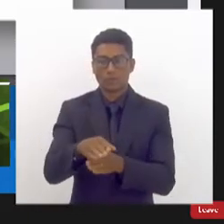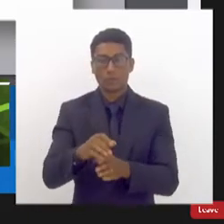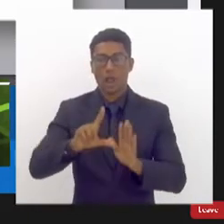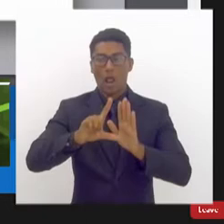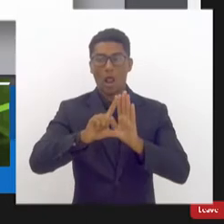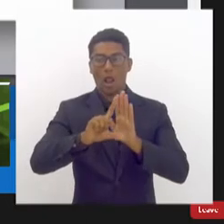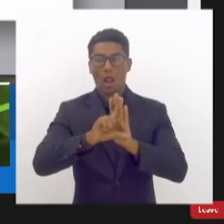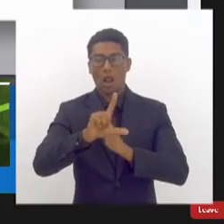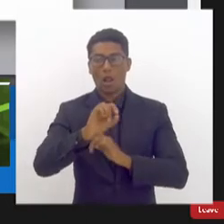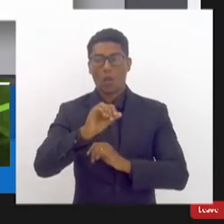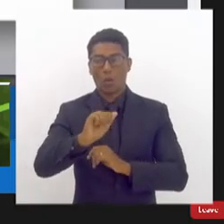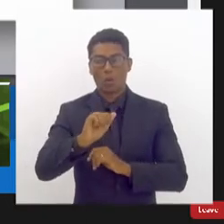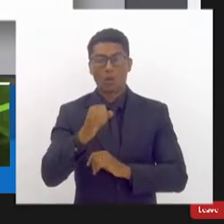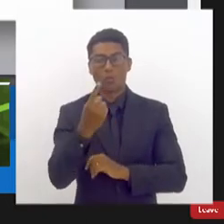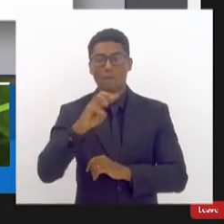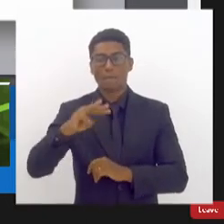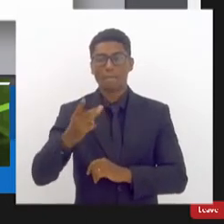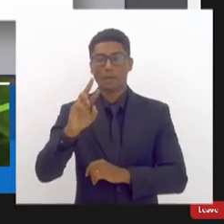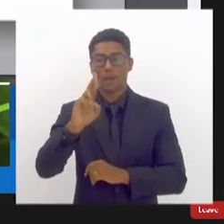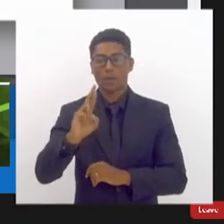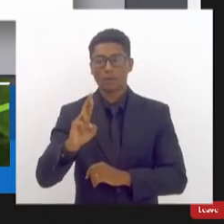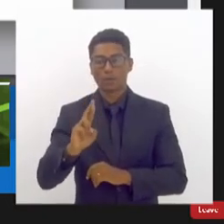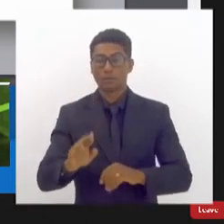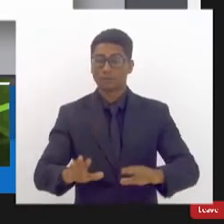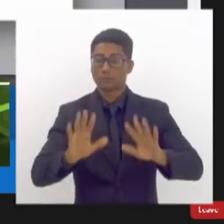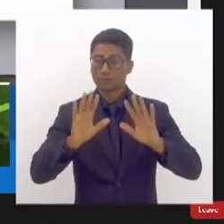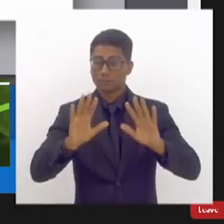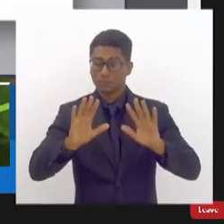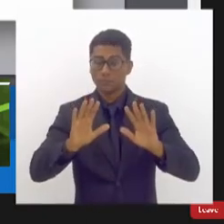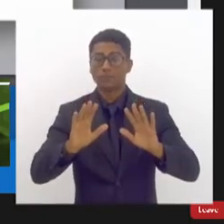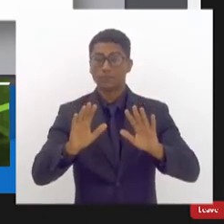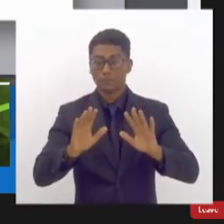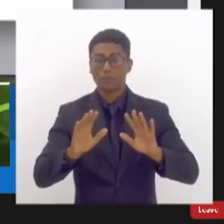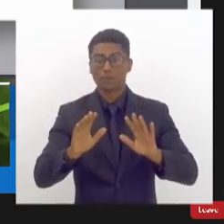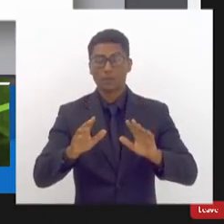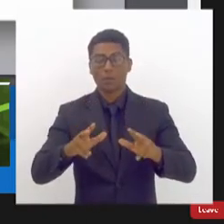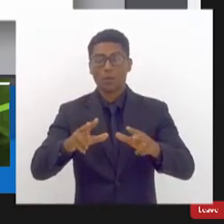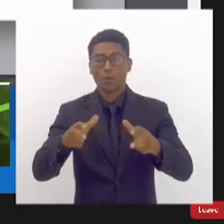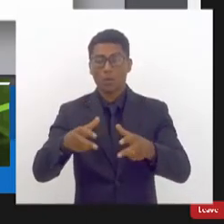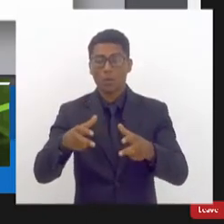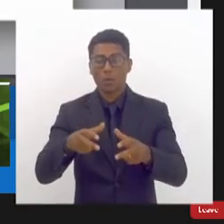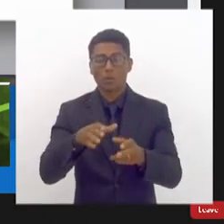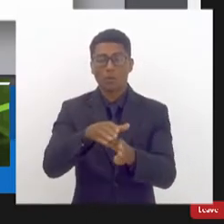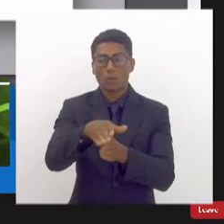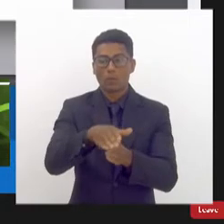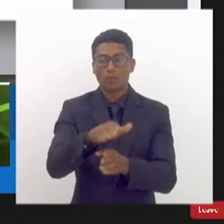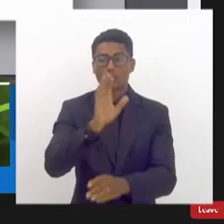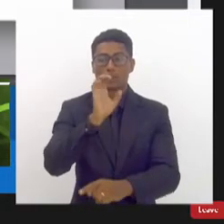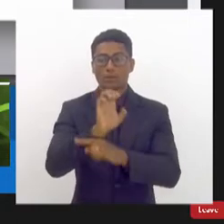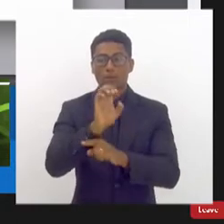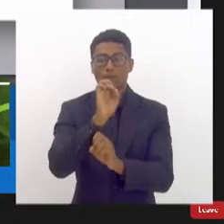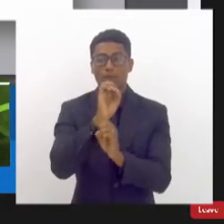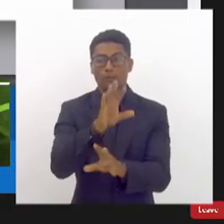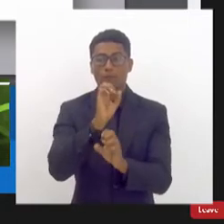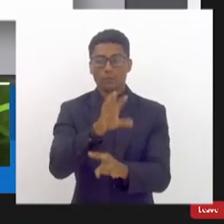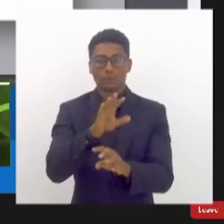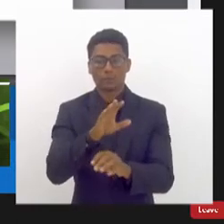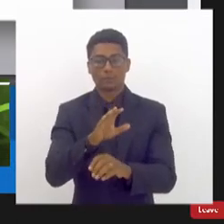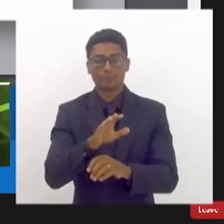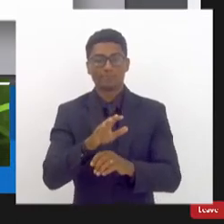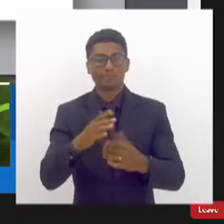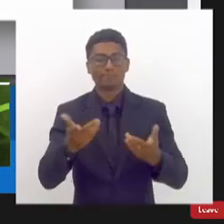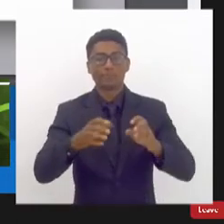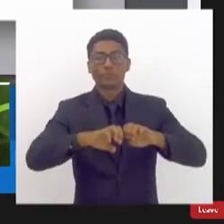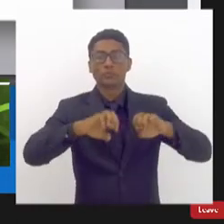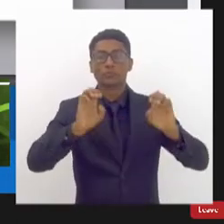R$1 milhão. Só que o Conselho Estadual de Educação não possuía, como ainda não possui, a estrutura